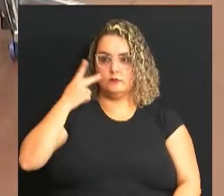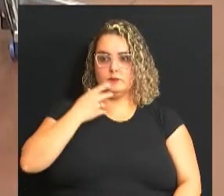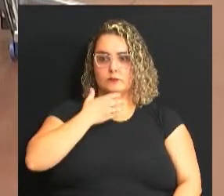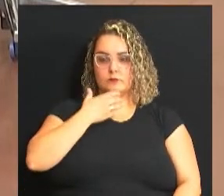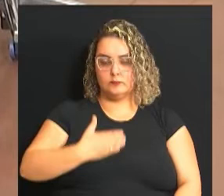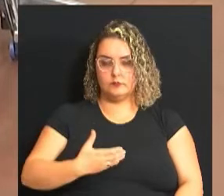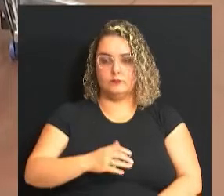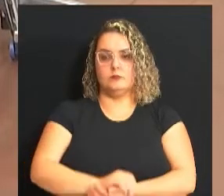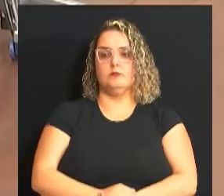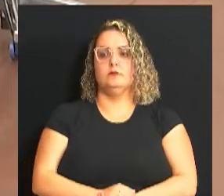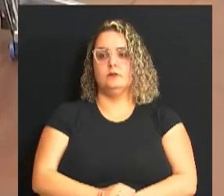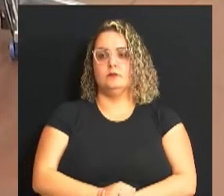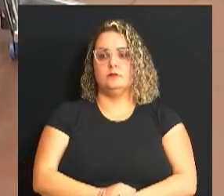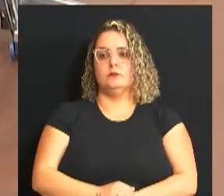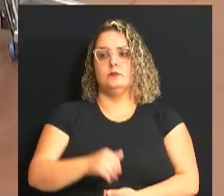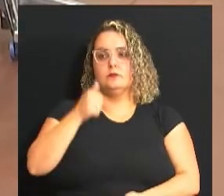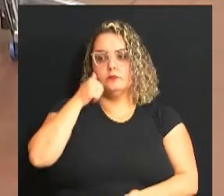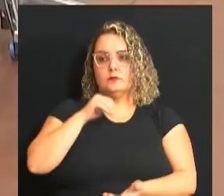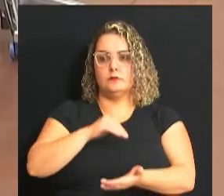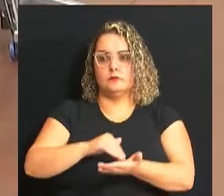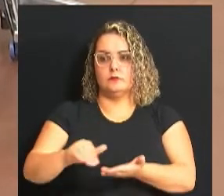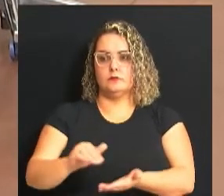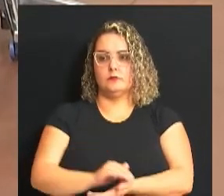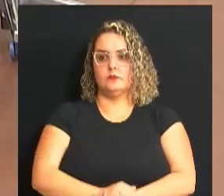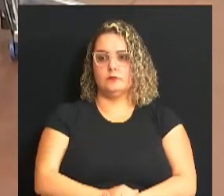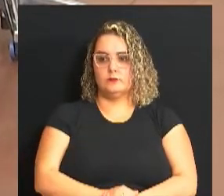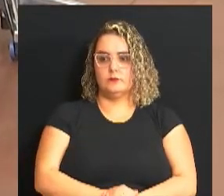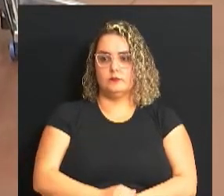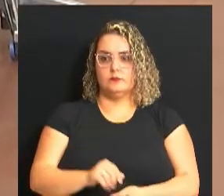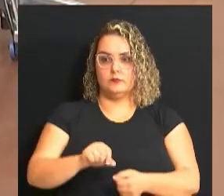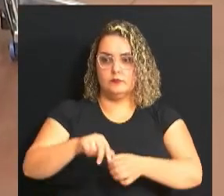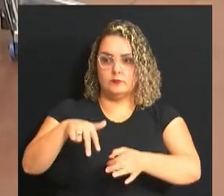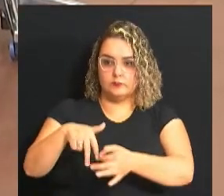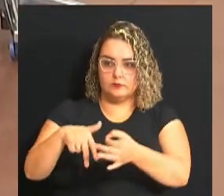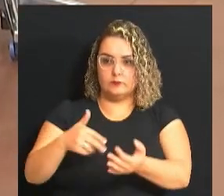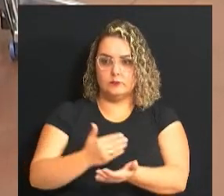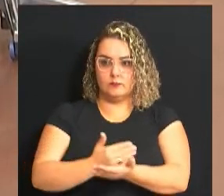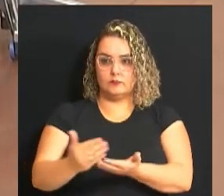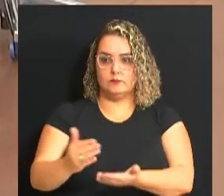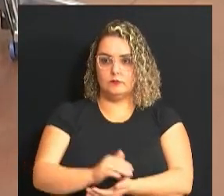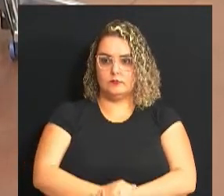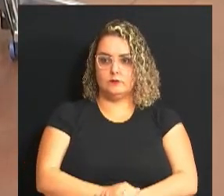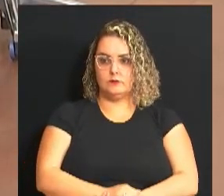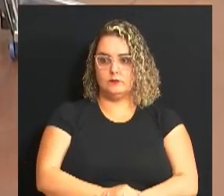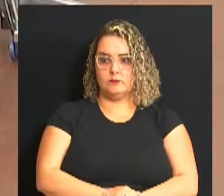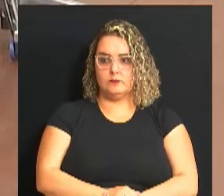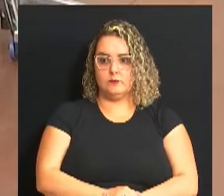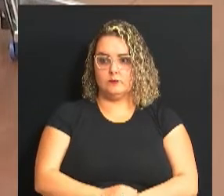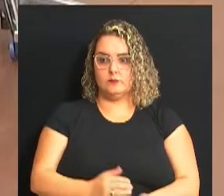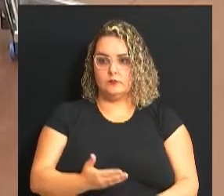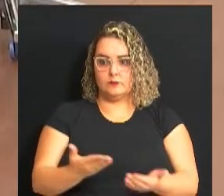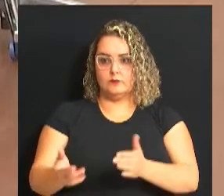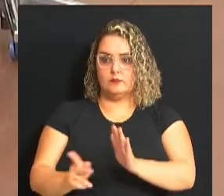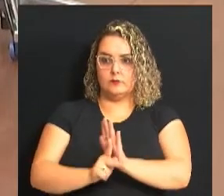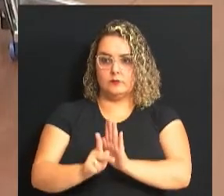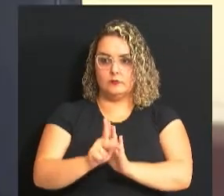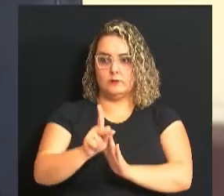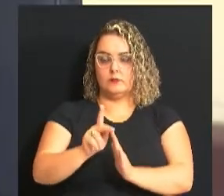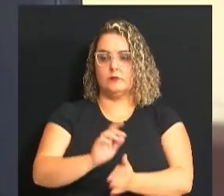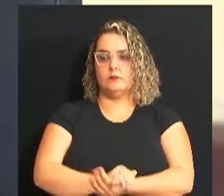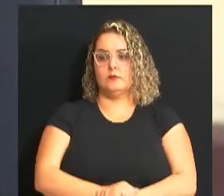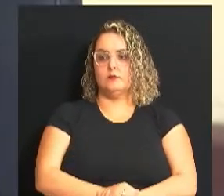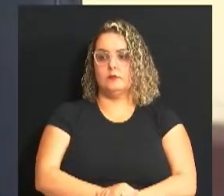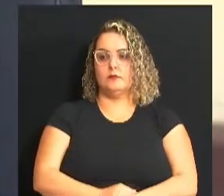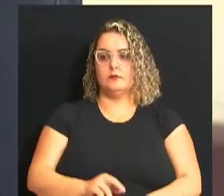dia a secretária, né, que fez a fala aqui inicial, apresentando o projeto, secretária